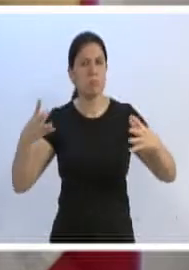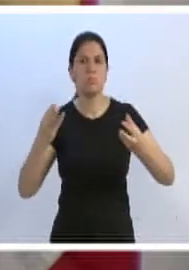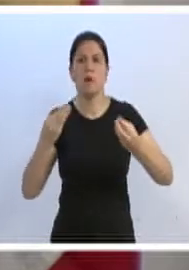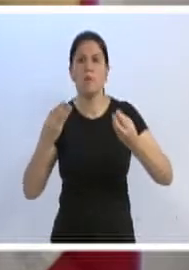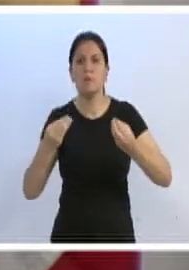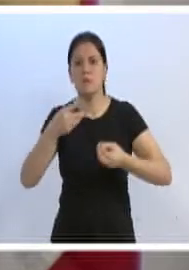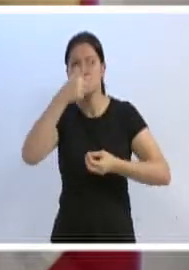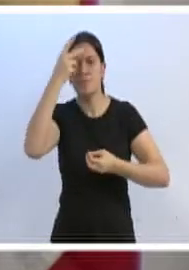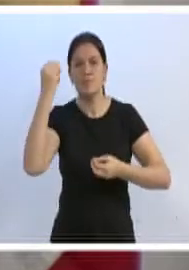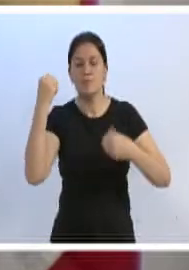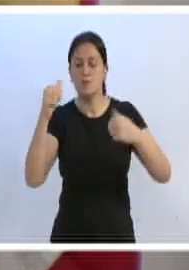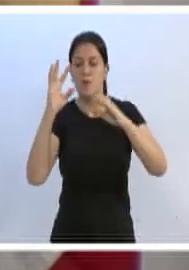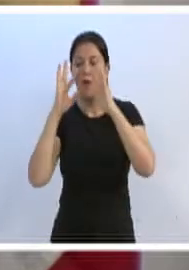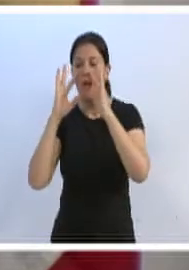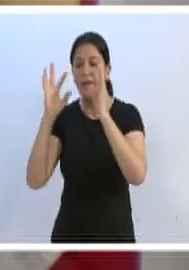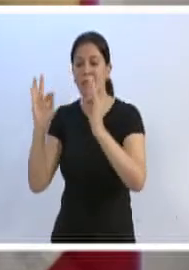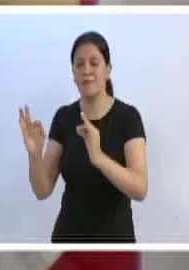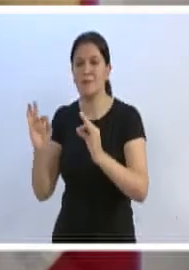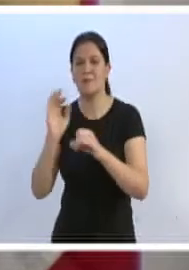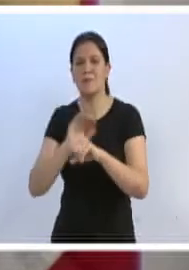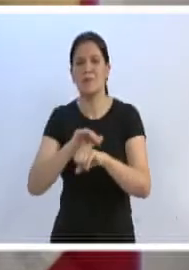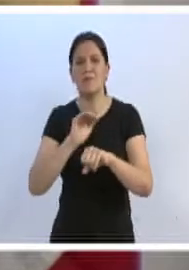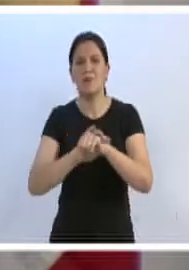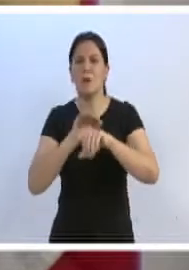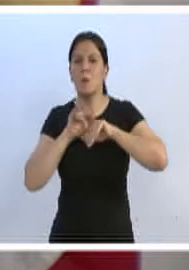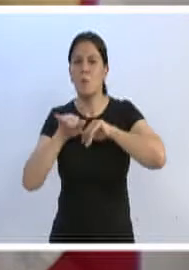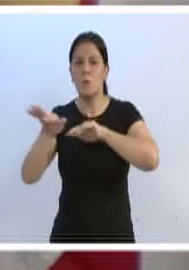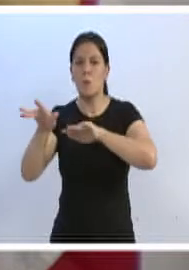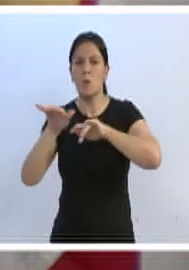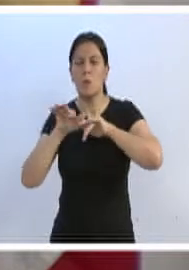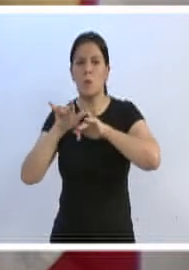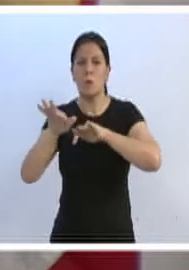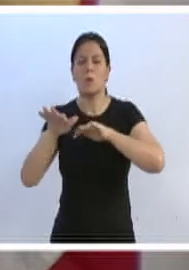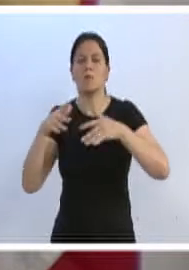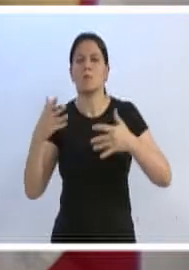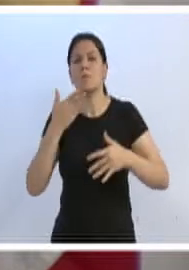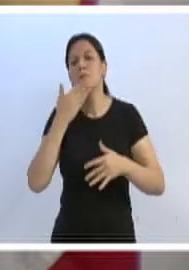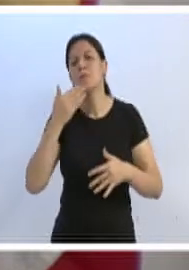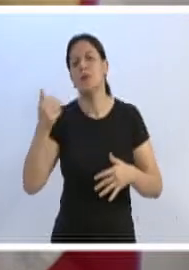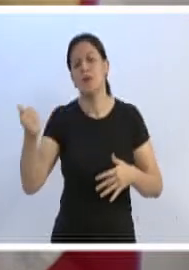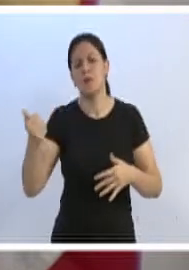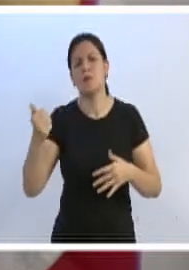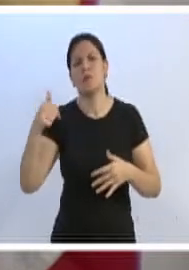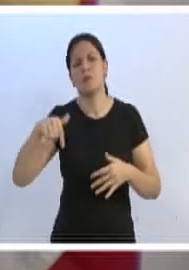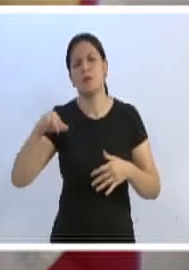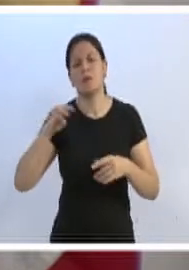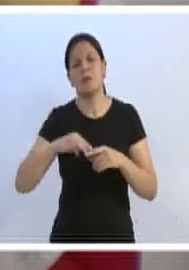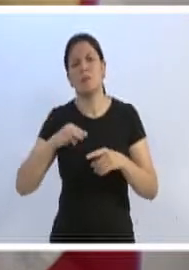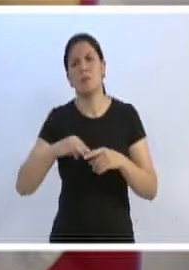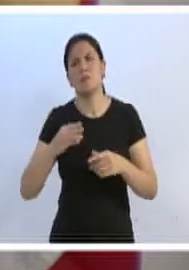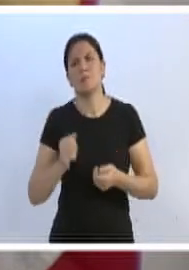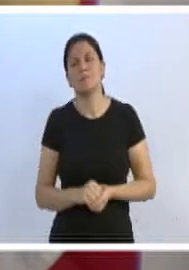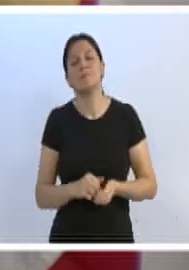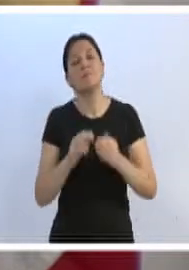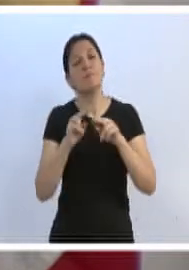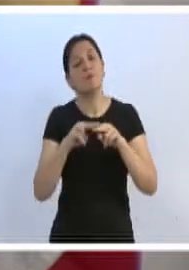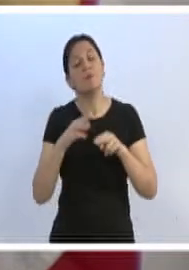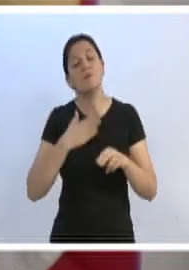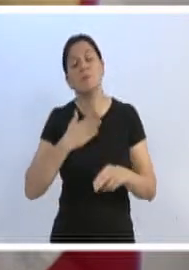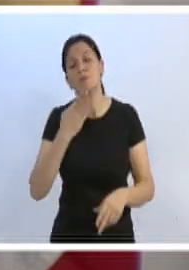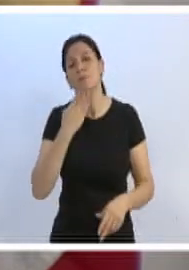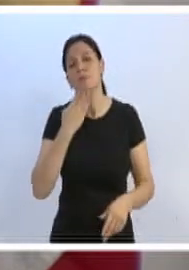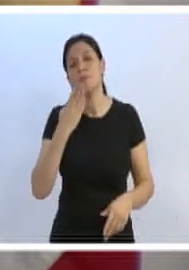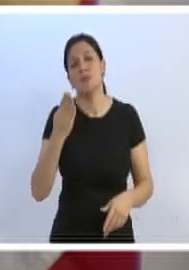tem que ter uma atenção e que faz também fluir aí a questão do trânsito em nosso município por isso fica aqui o meu pedido